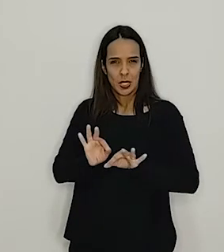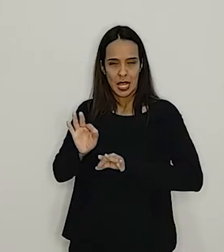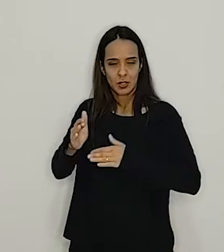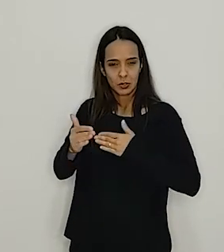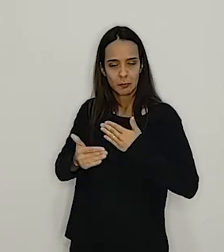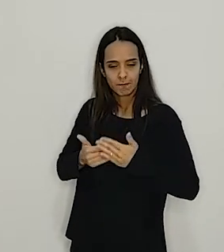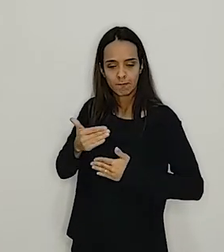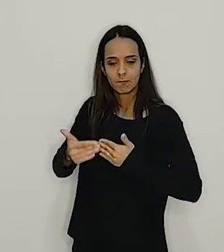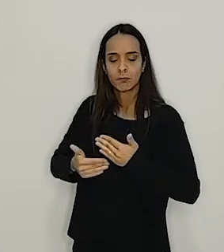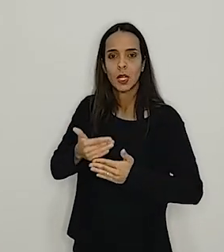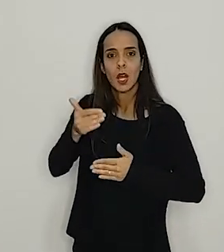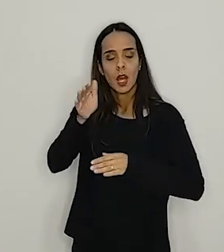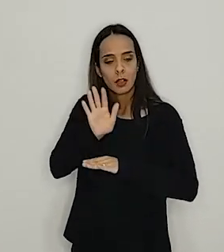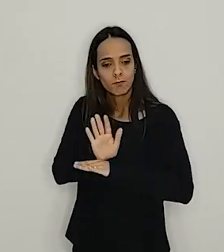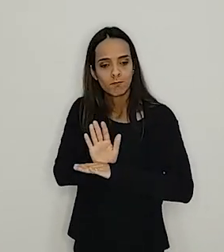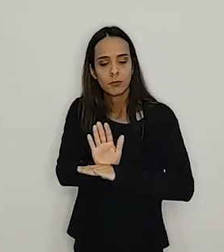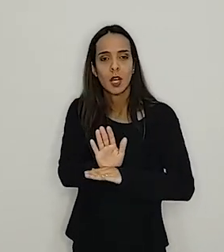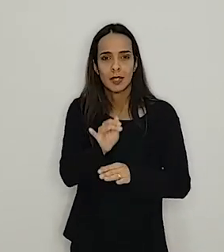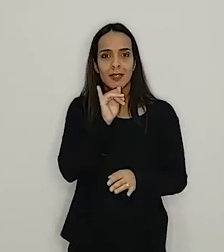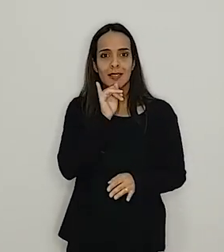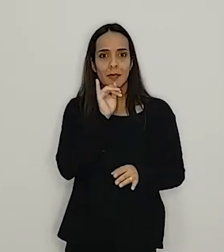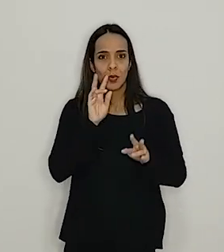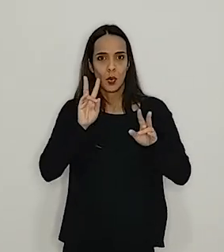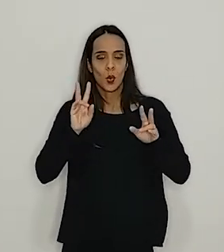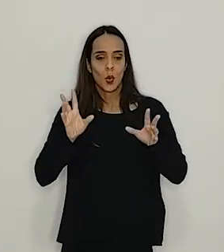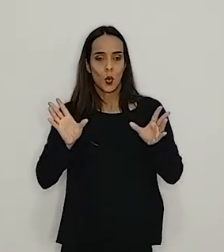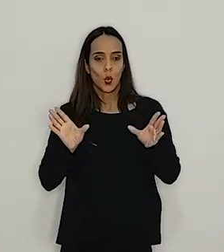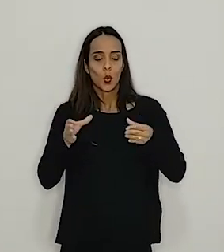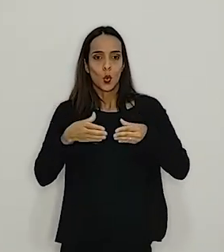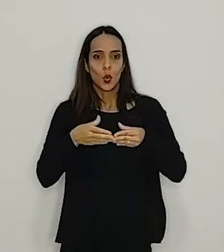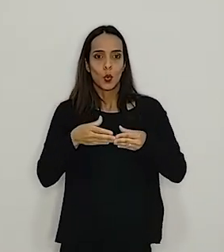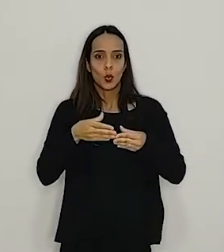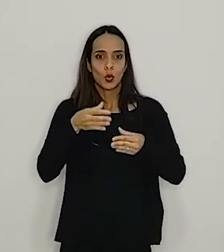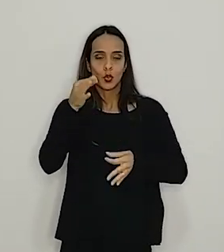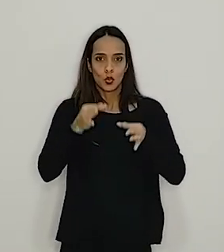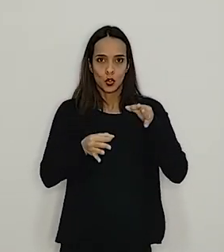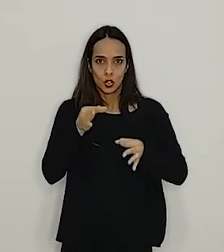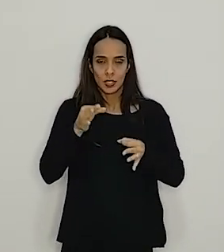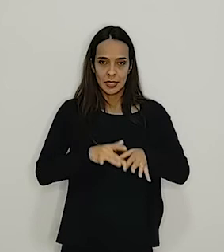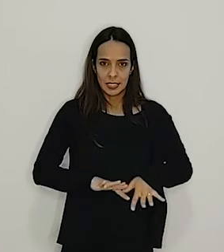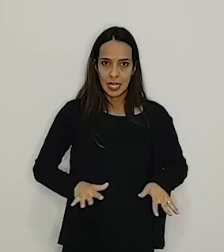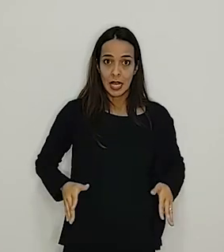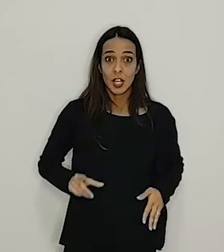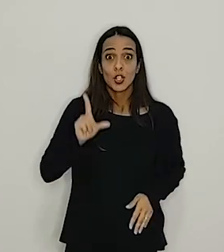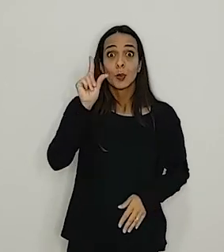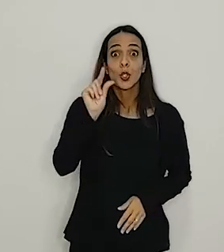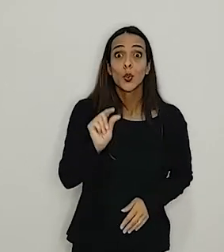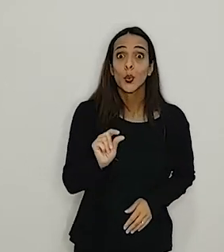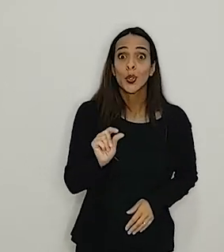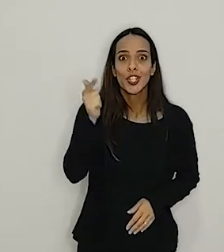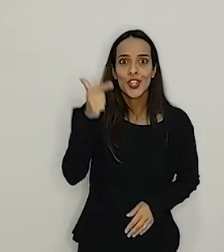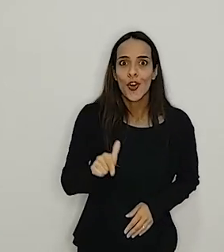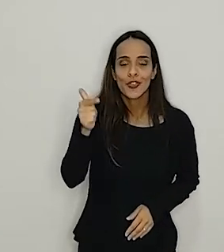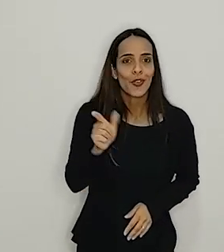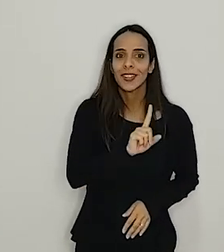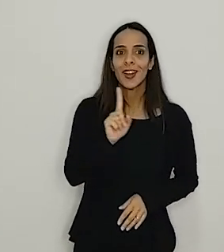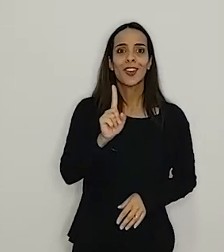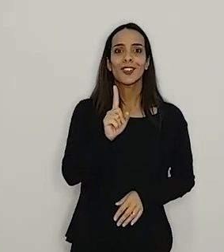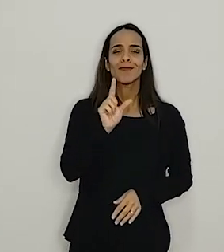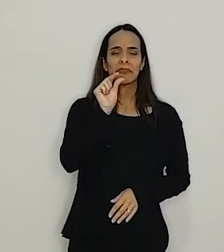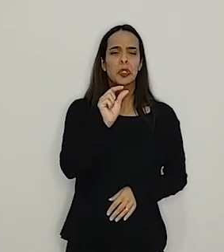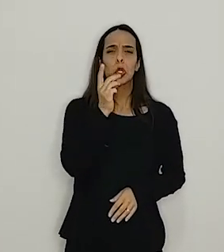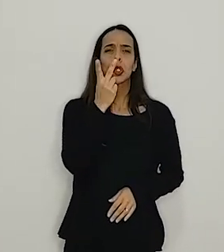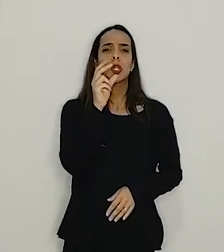de trabalho com essa equipe do Justiça de Saia, por exemplo, é menor do que 2%. Ou